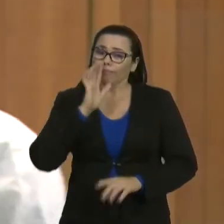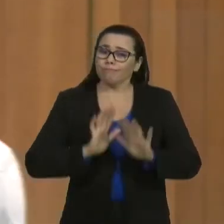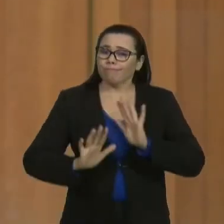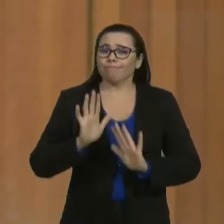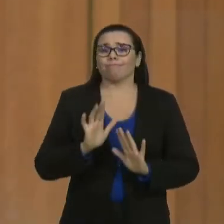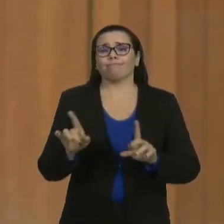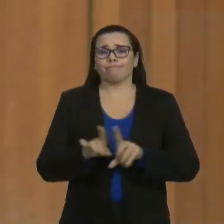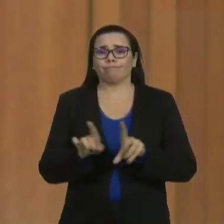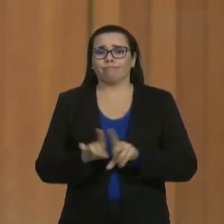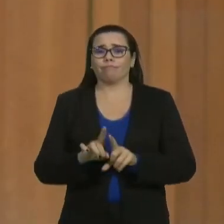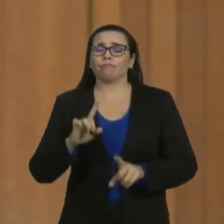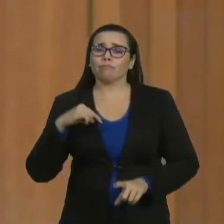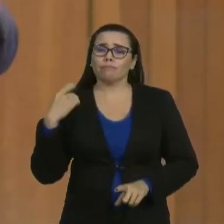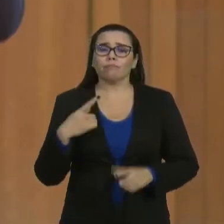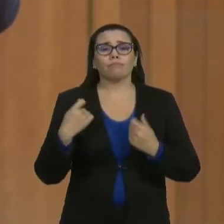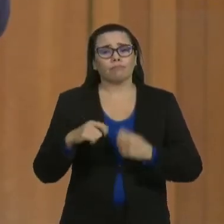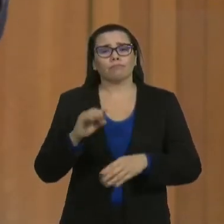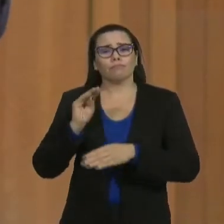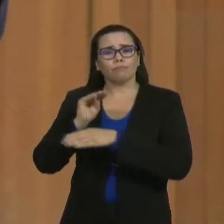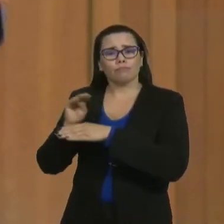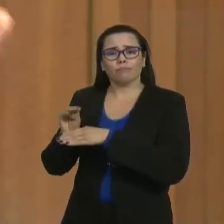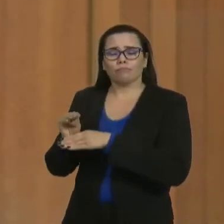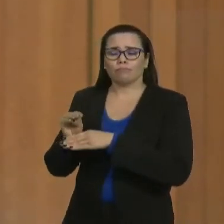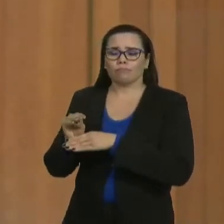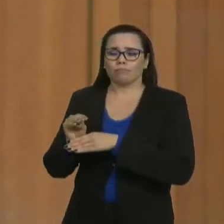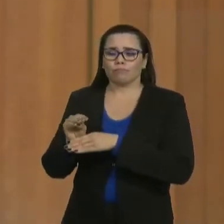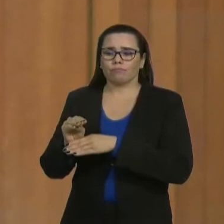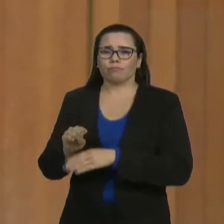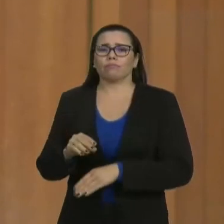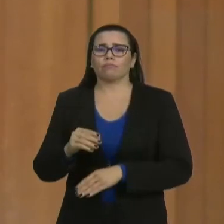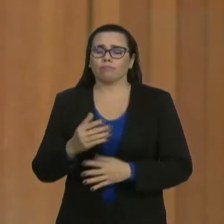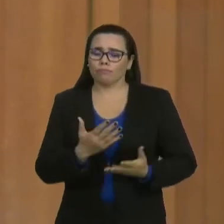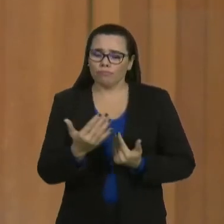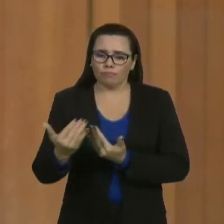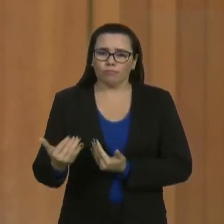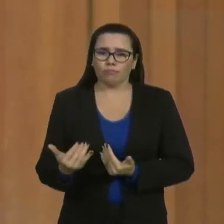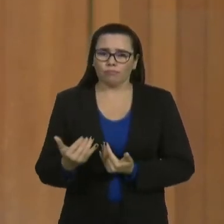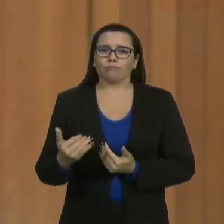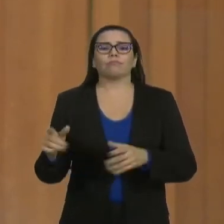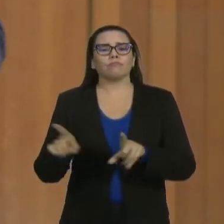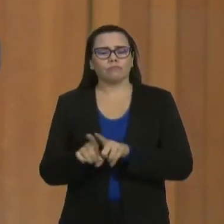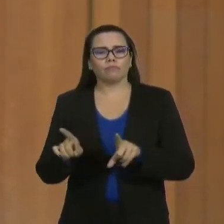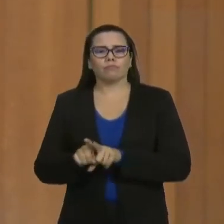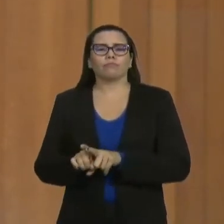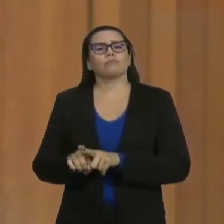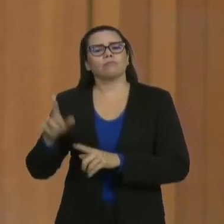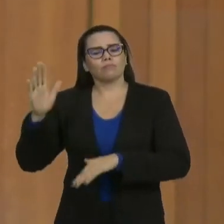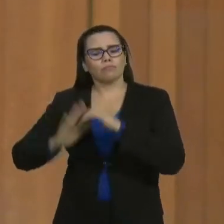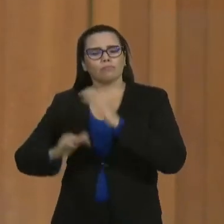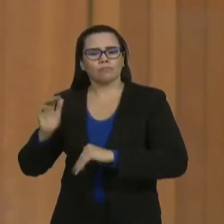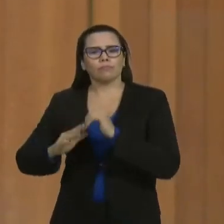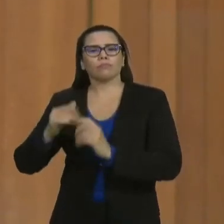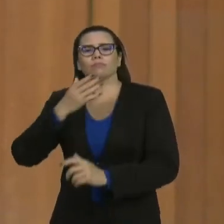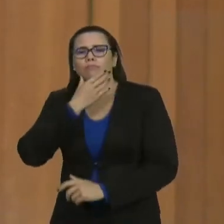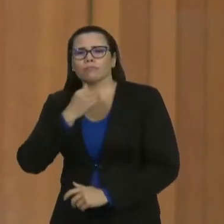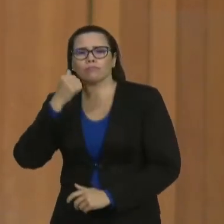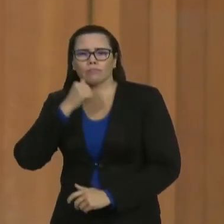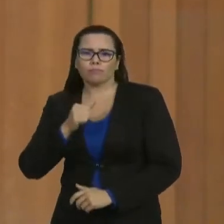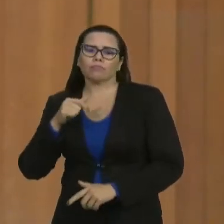e precisamos cuidar dos nossos adolescentes e também homens e mulheres que trabalham na